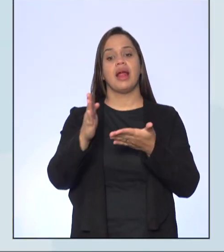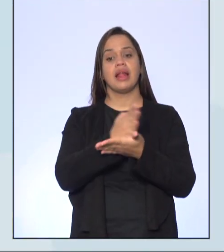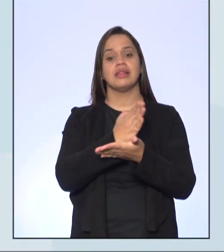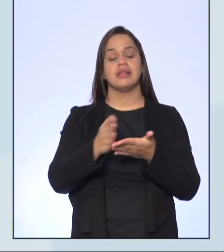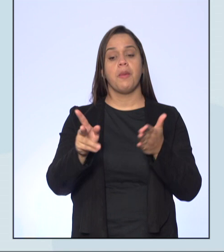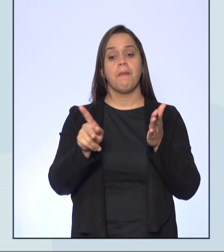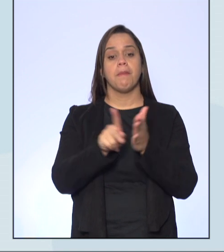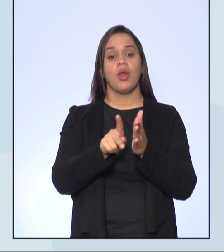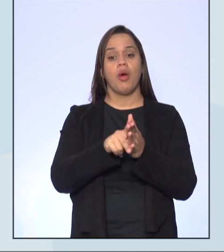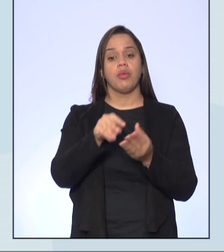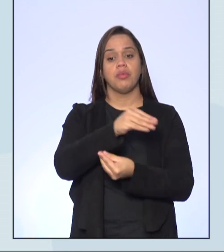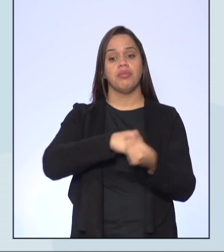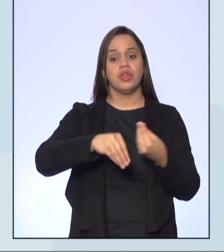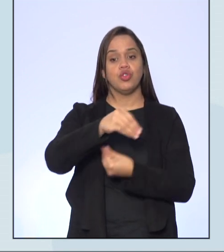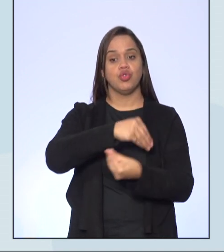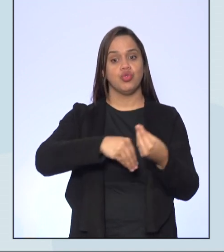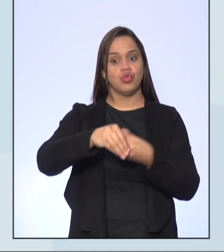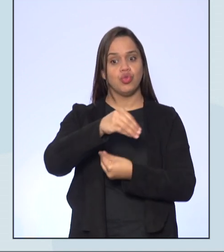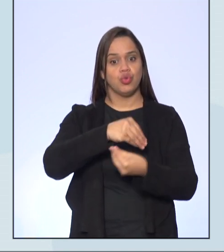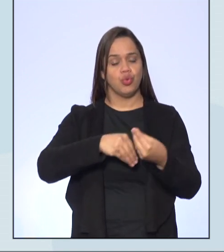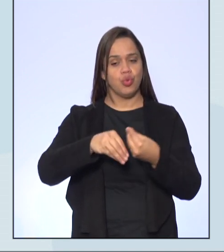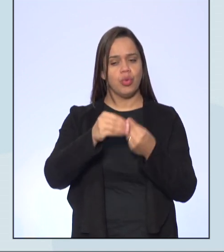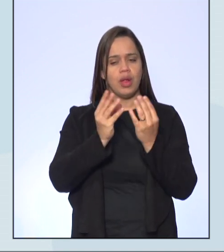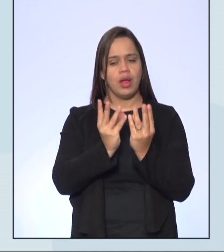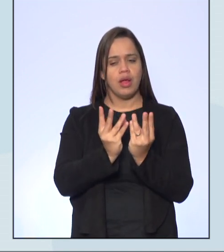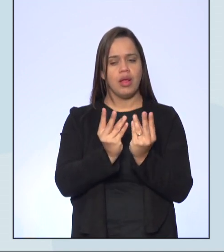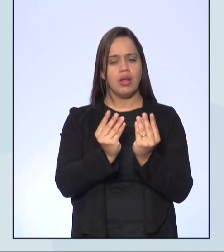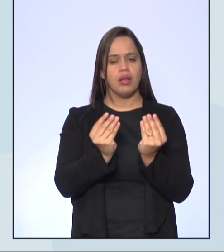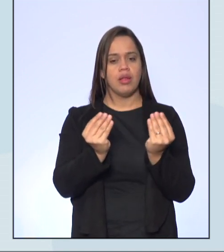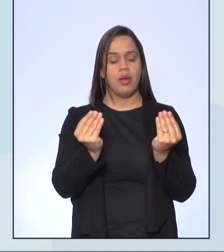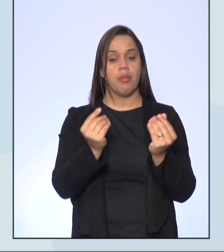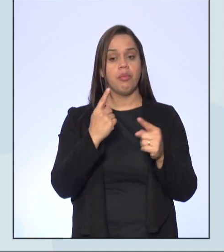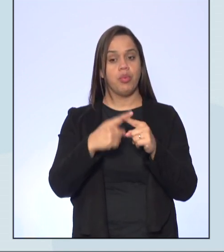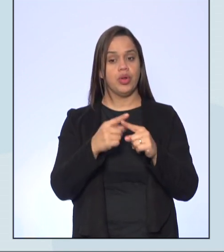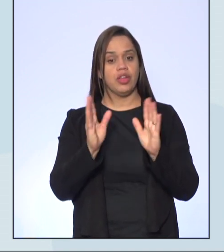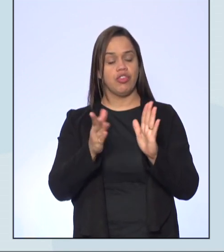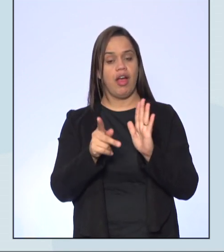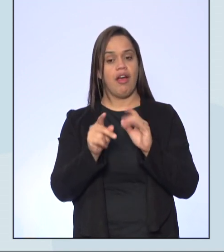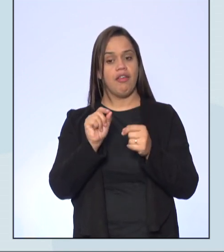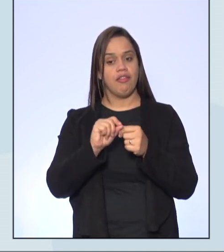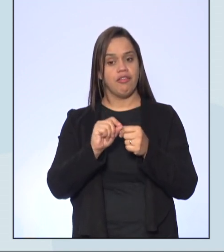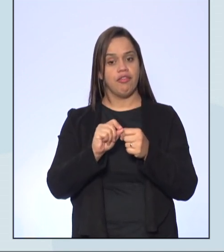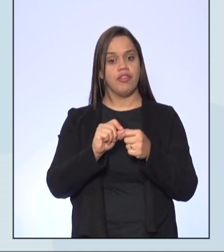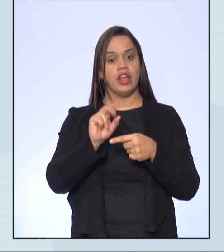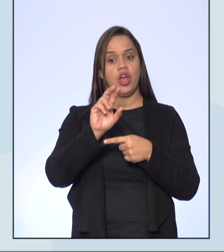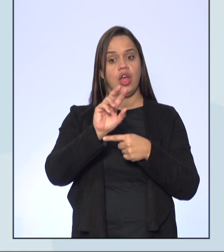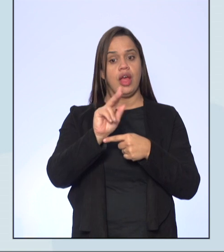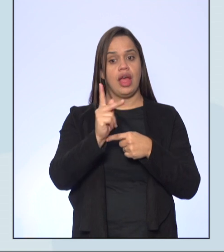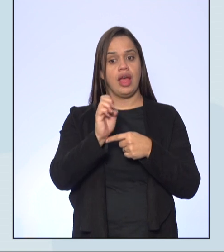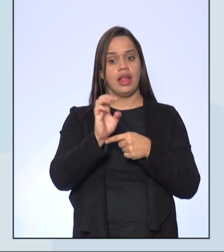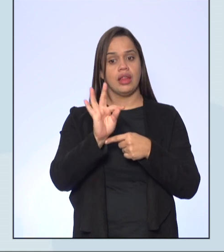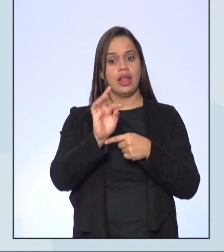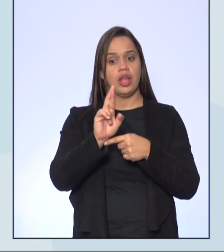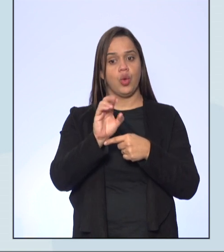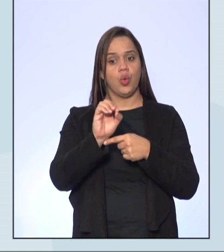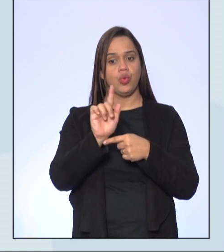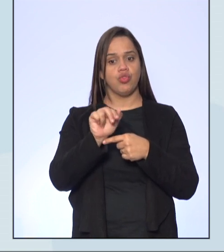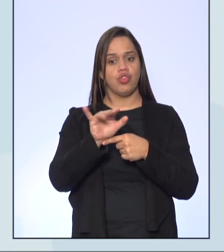homogêneas. Então, você vai, a gente hoje falou das misturas heterogêneas, você vai pesquisar sobre as misturas